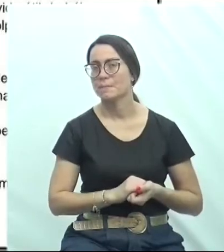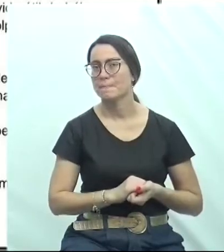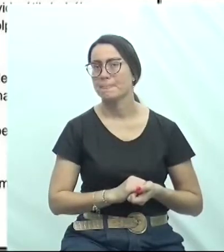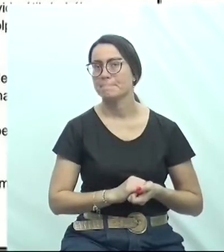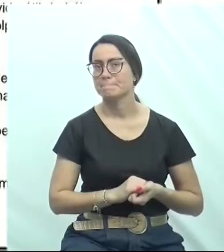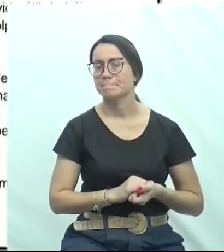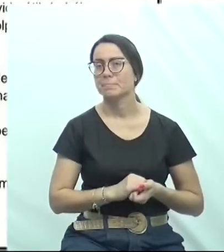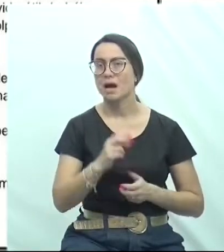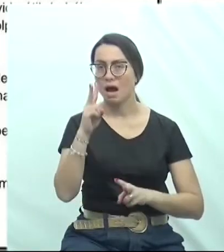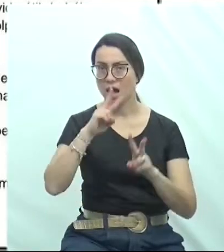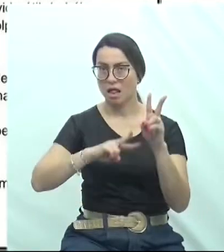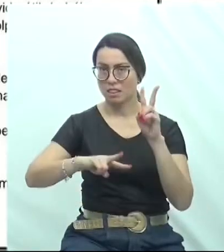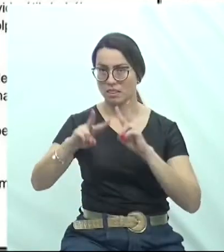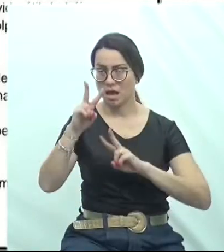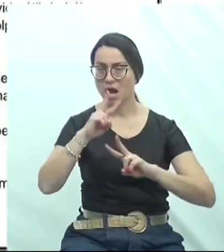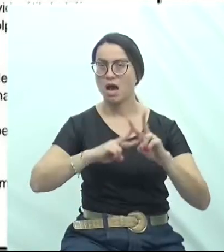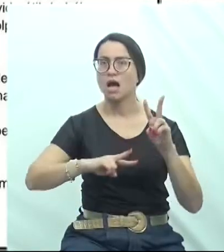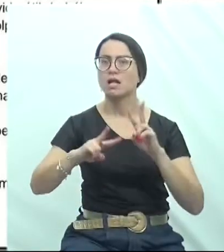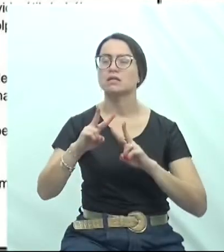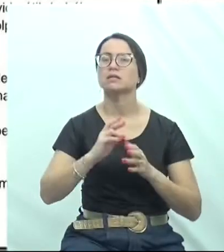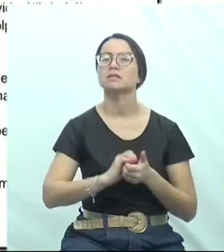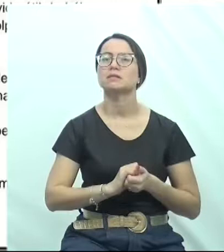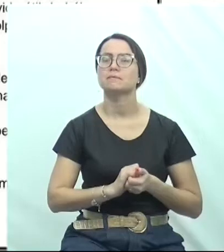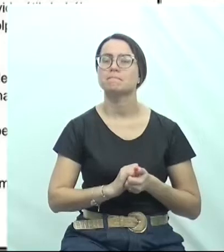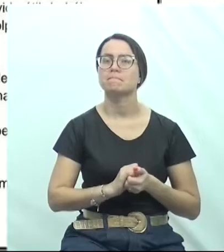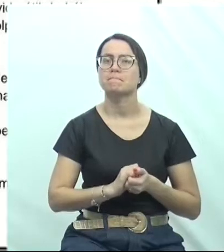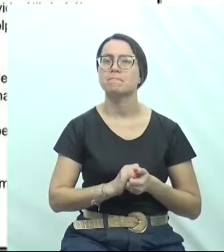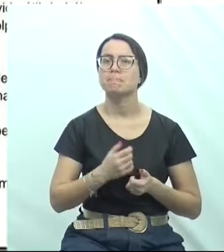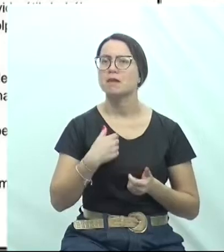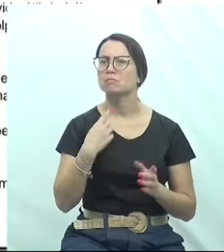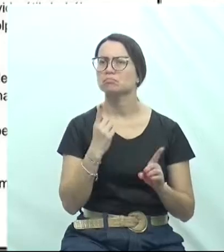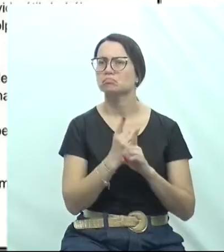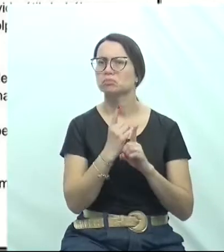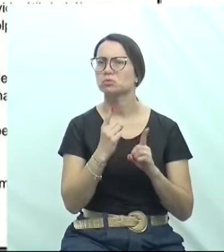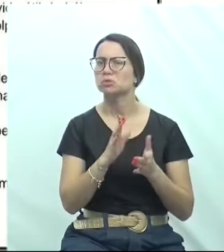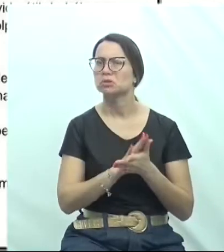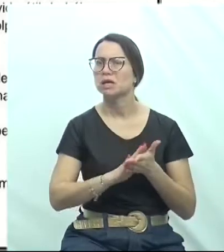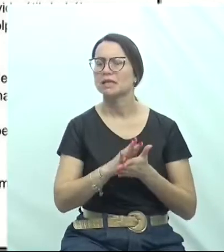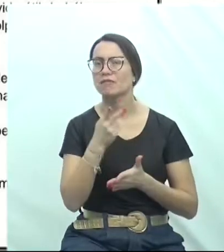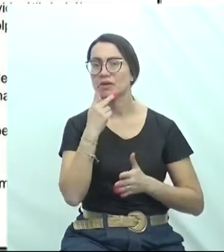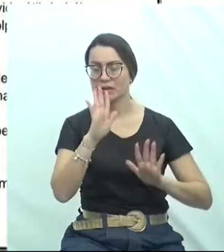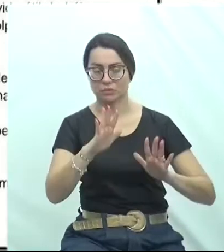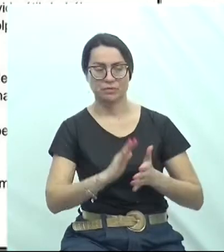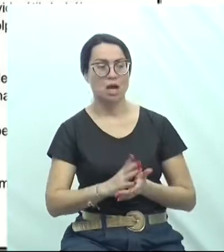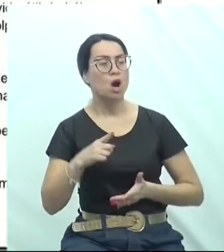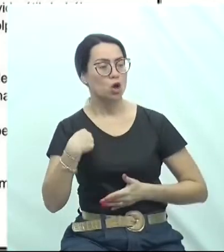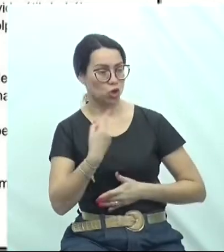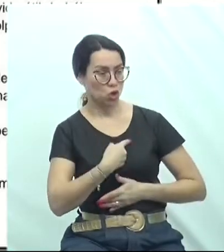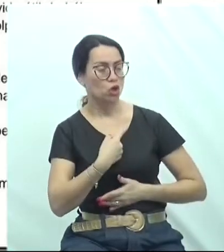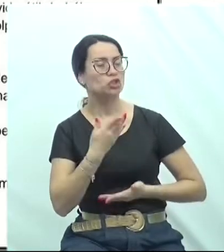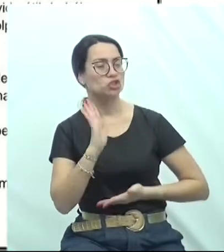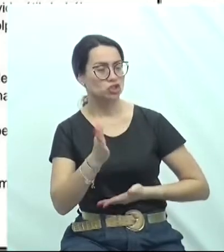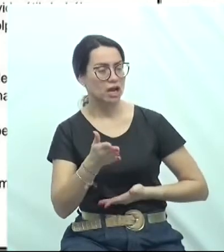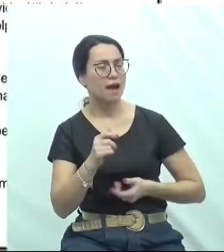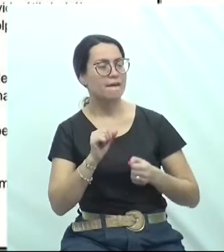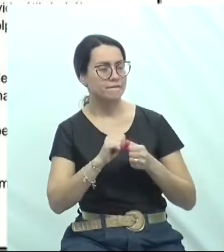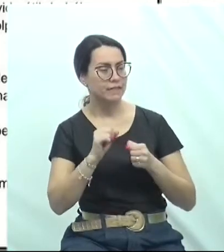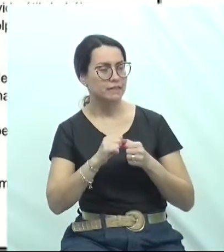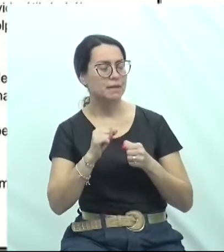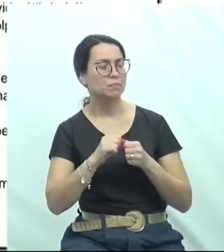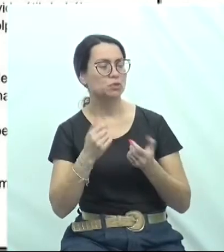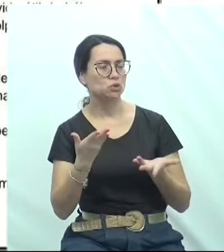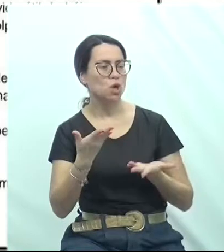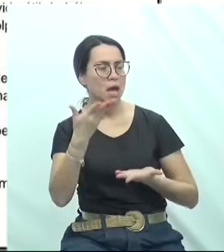a análise técnica feita pela universidade, eu não encontrei em nenhum momento ela falando o seguinte, ó, fizemos o teste e esse equipamento, de fato,